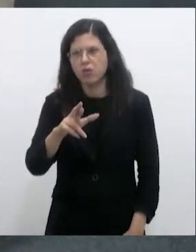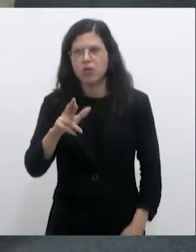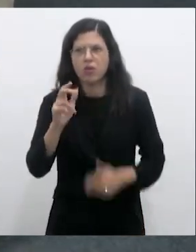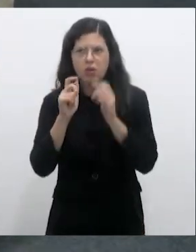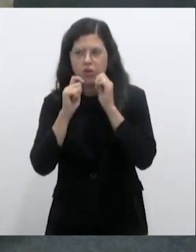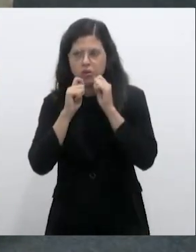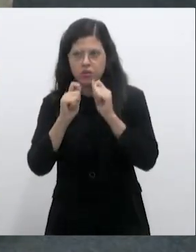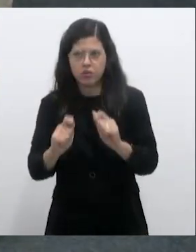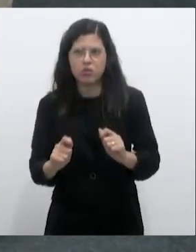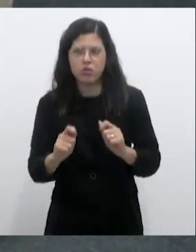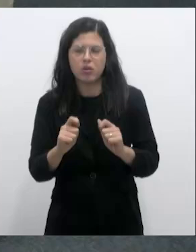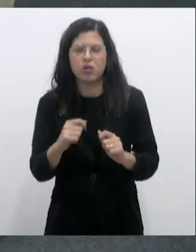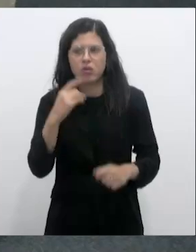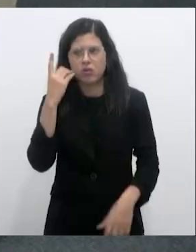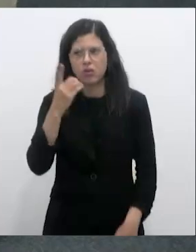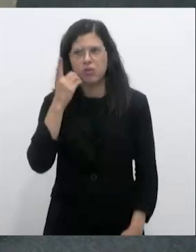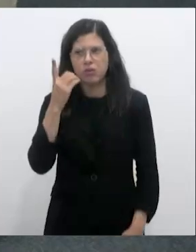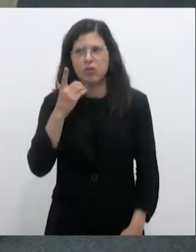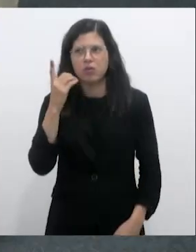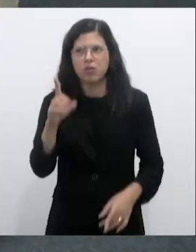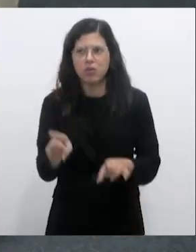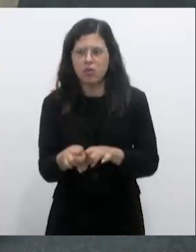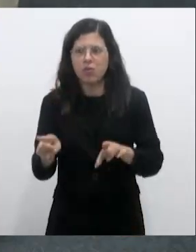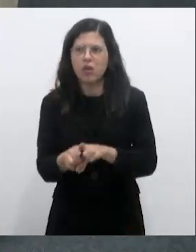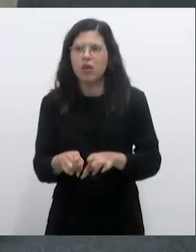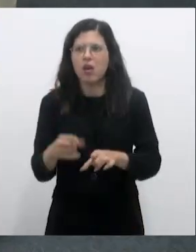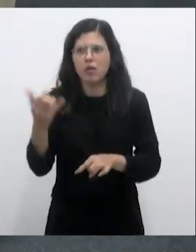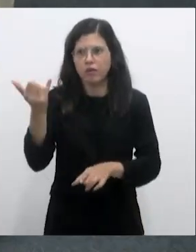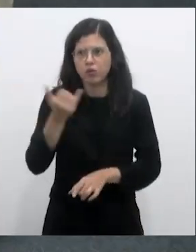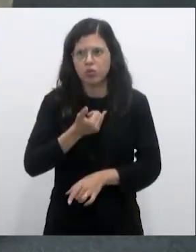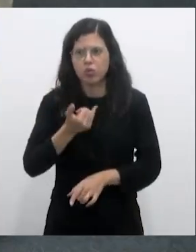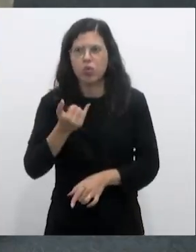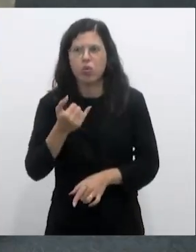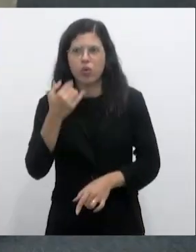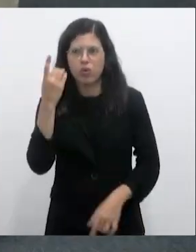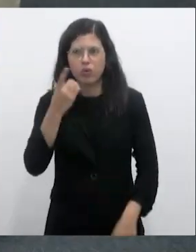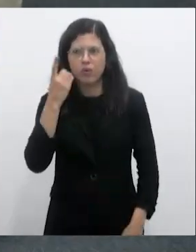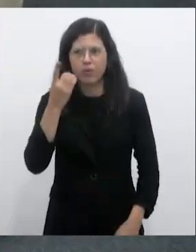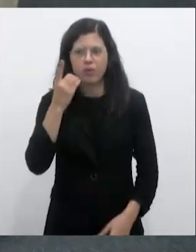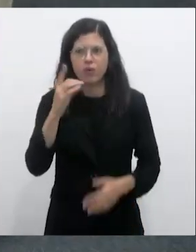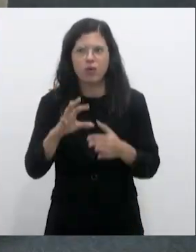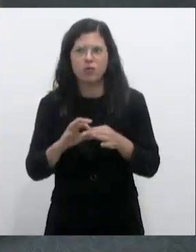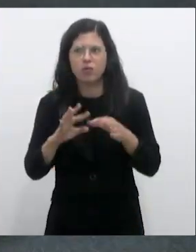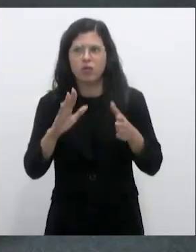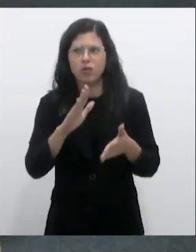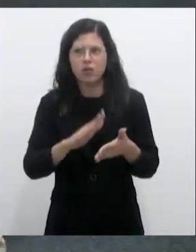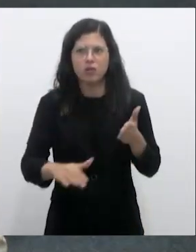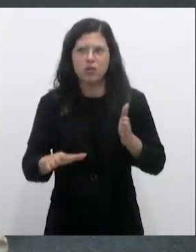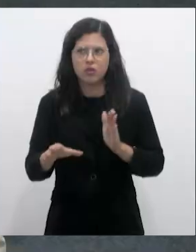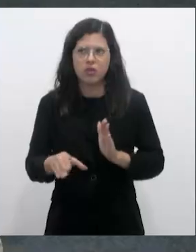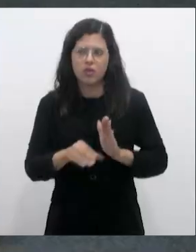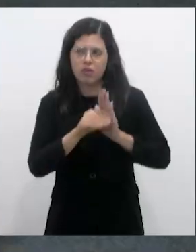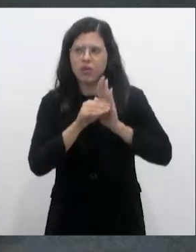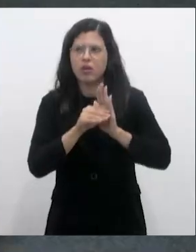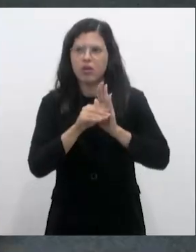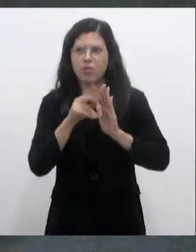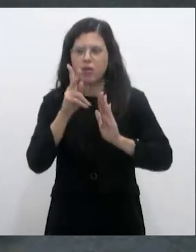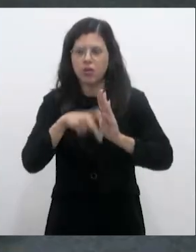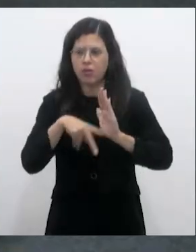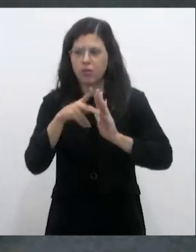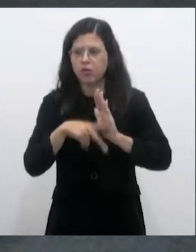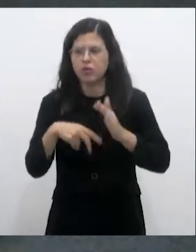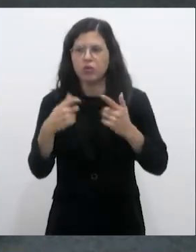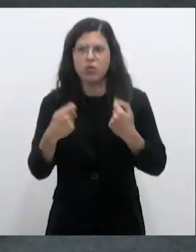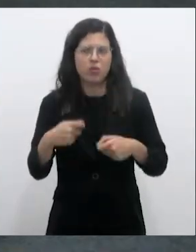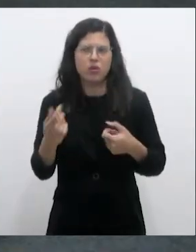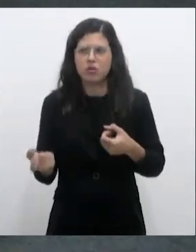do deputado Vitor Júnior também está aqui, comunicou que o deputado autoriza a retirada da emenda para que o projeto não